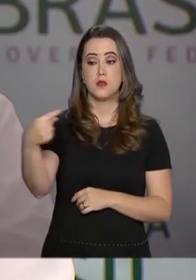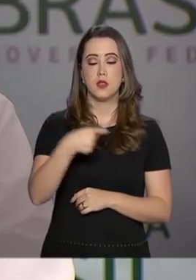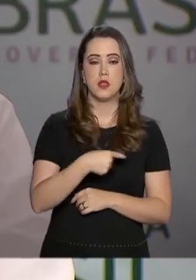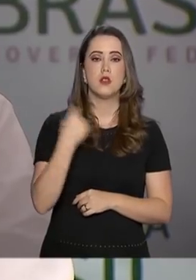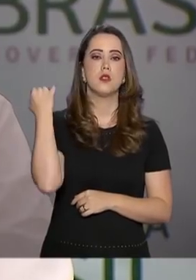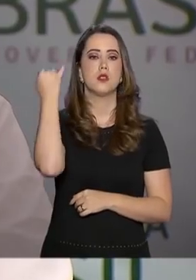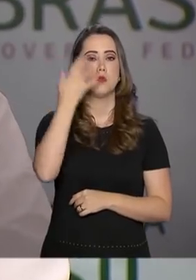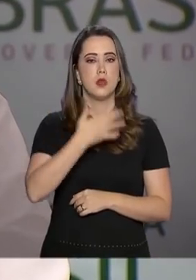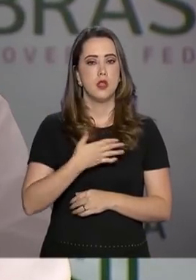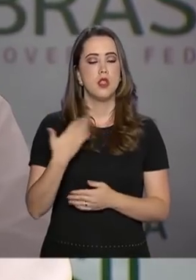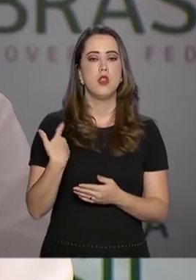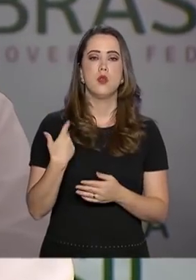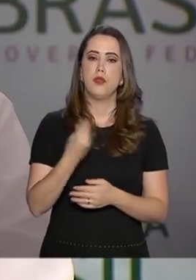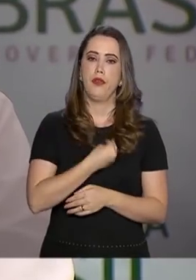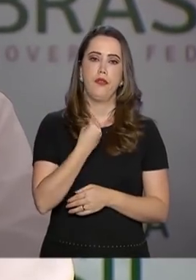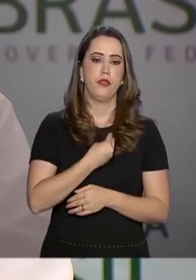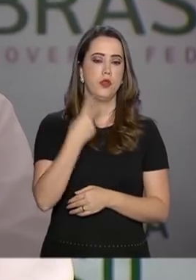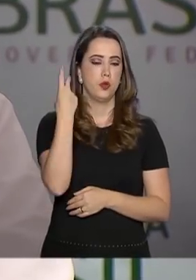vida segue normal,